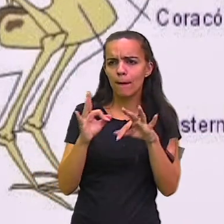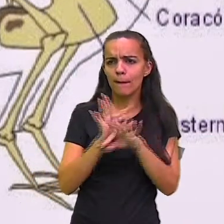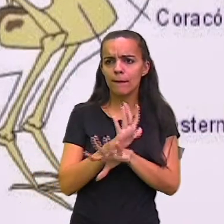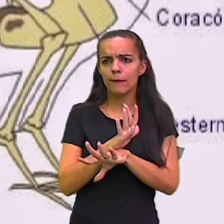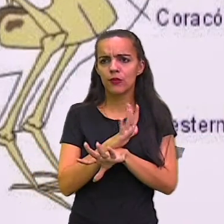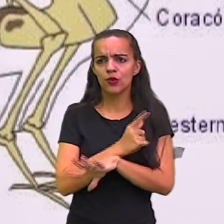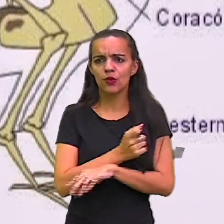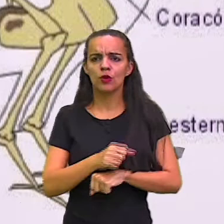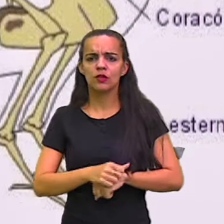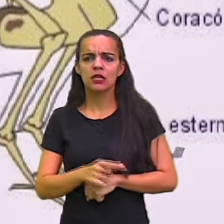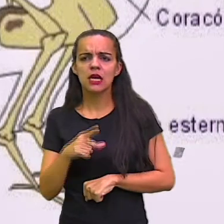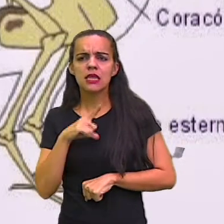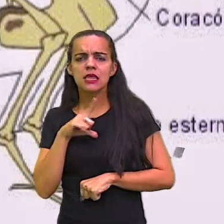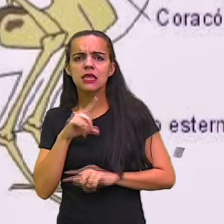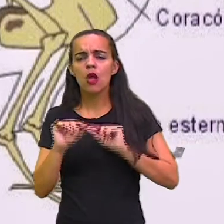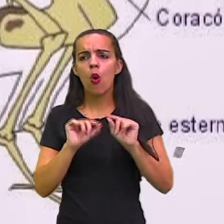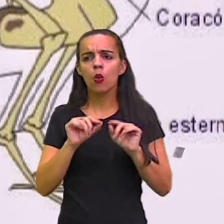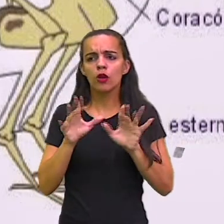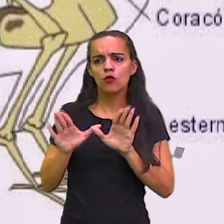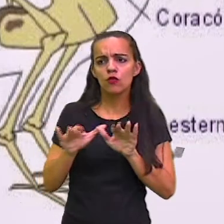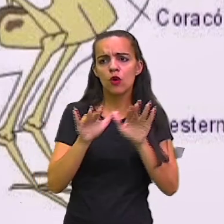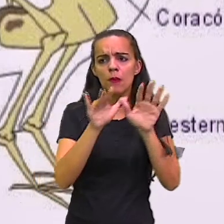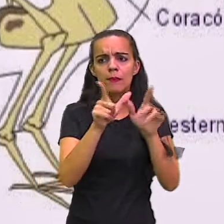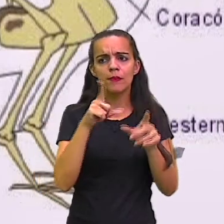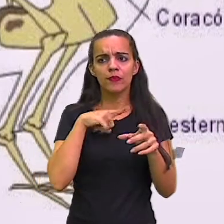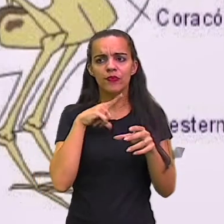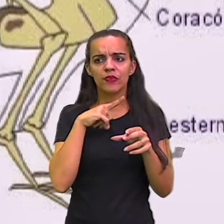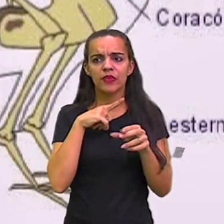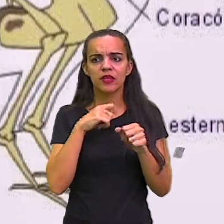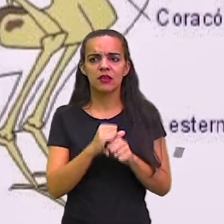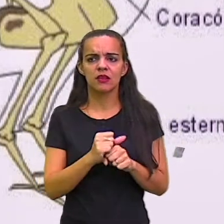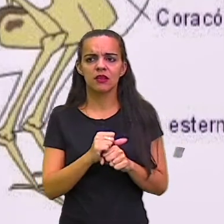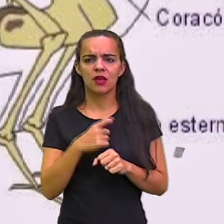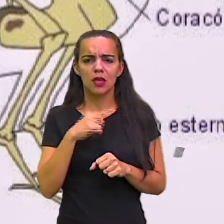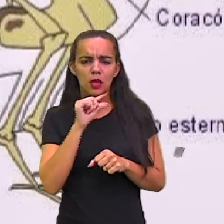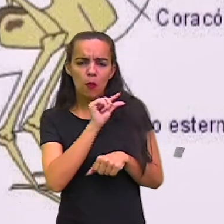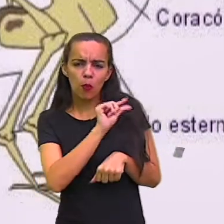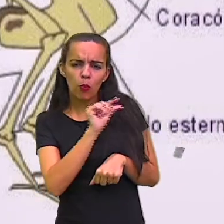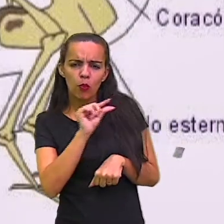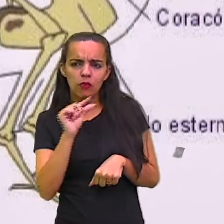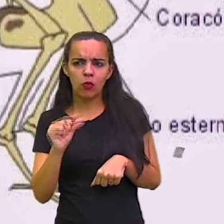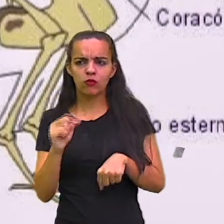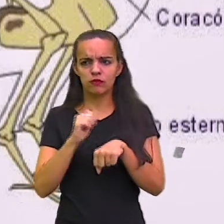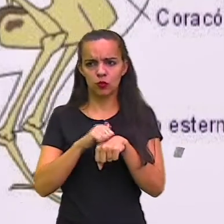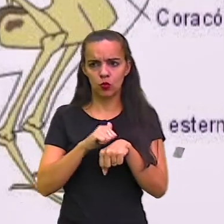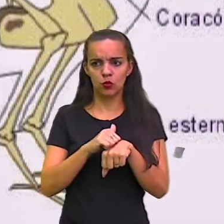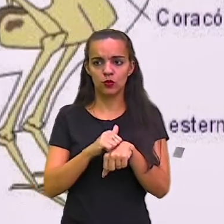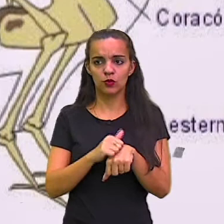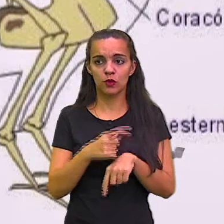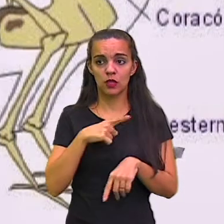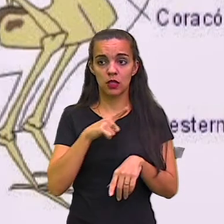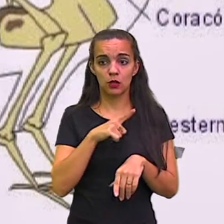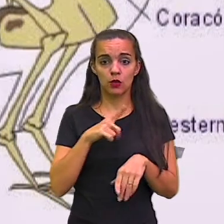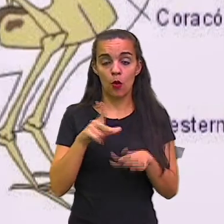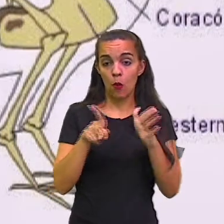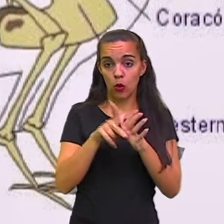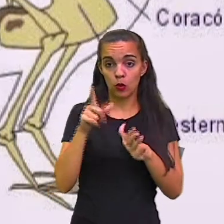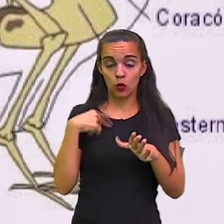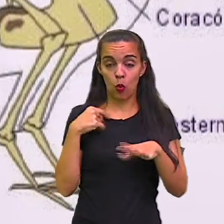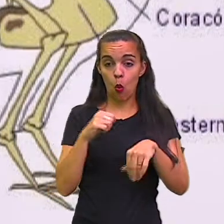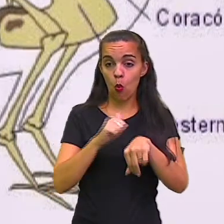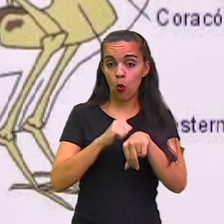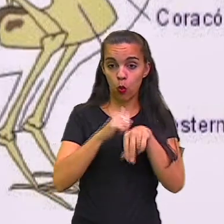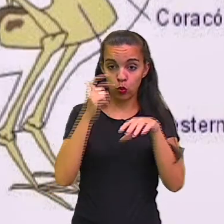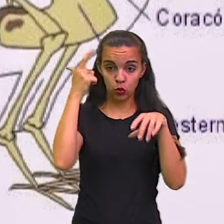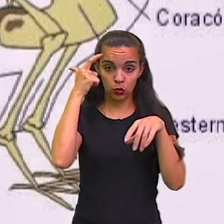capacidade aérea dos voos se dá devido a poros que existem os ossos do crânio